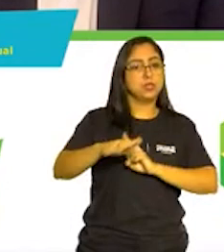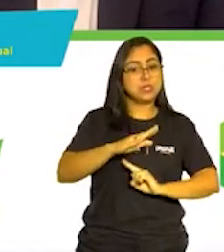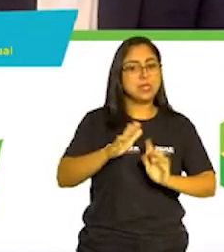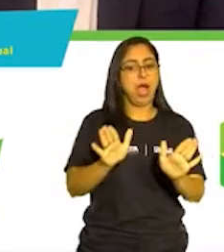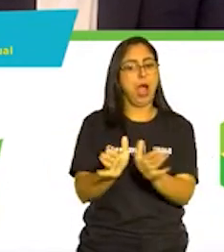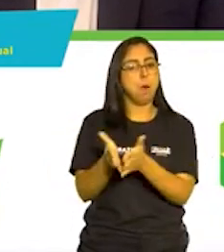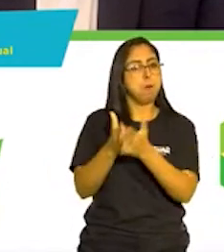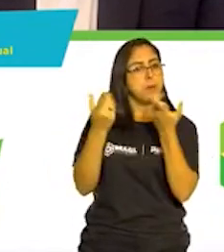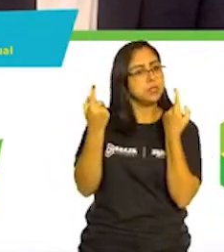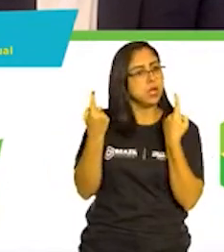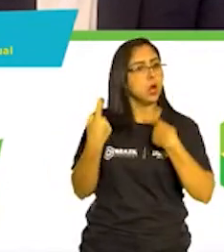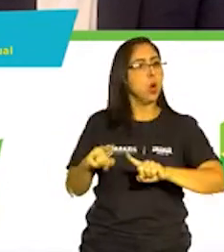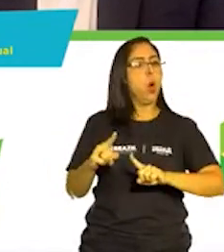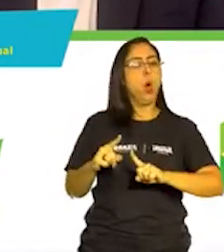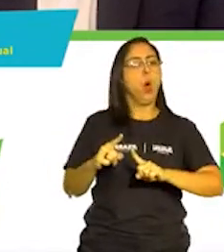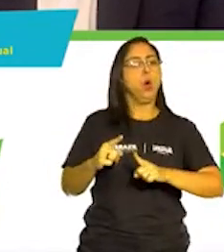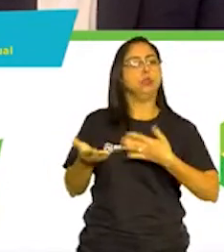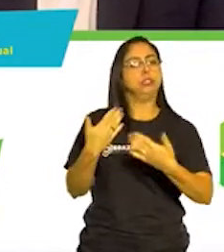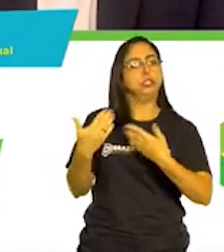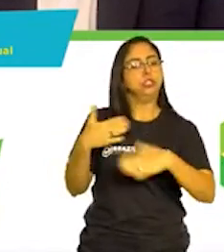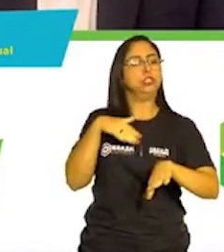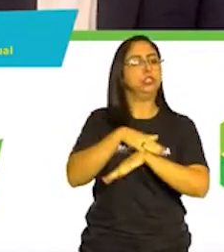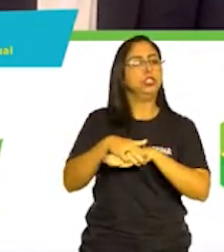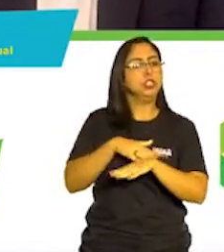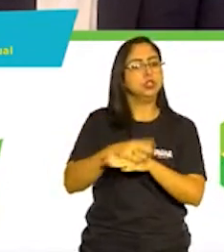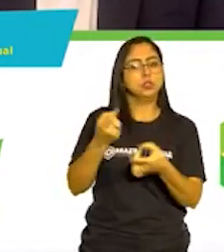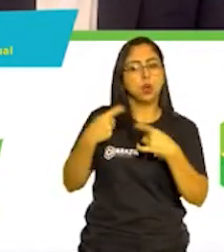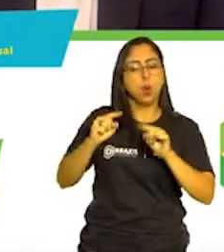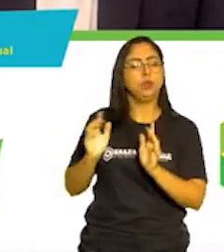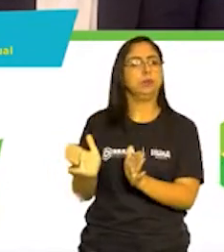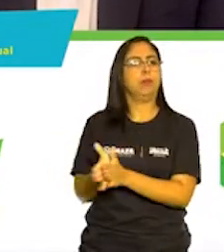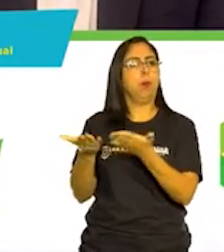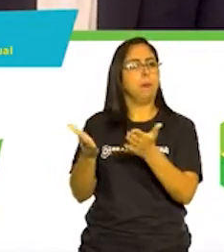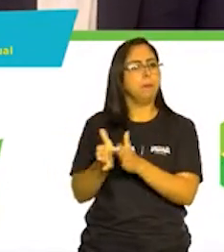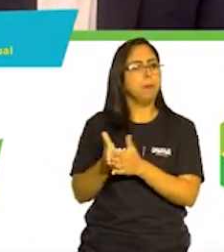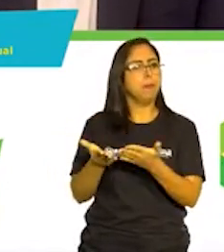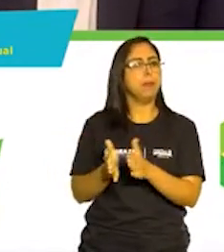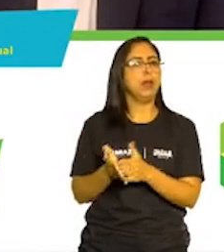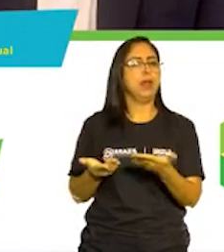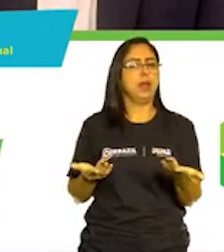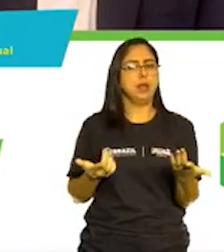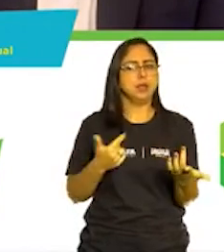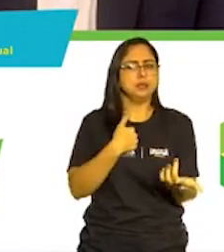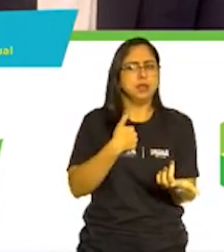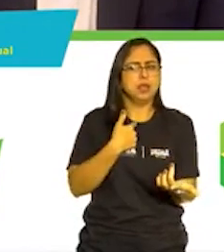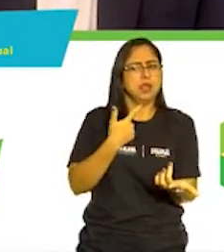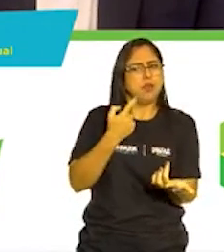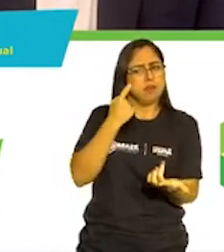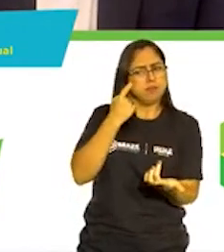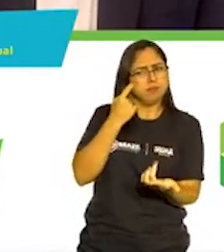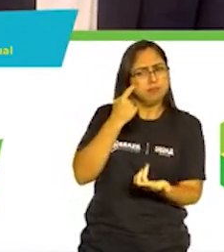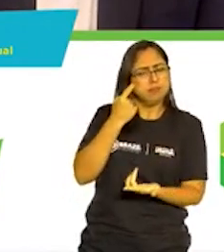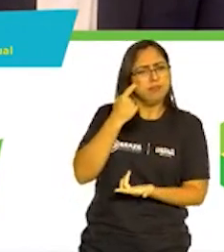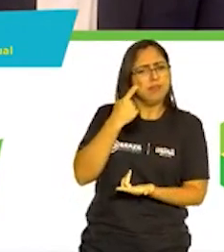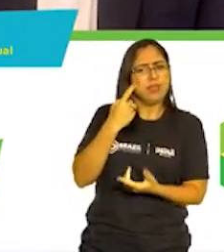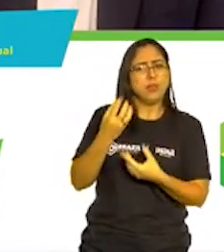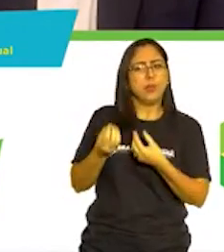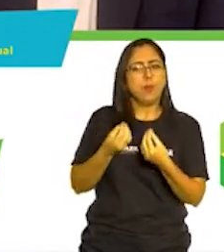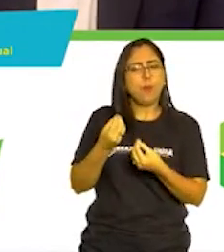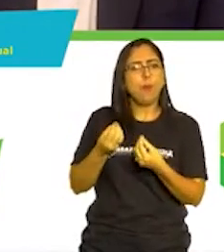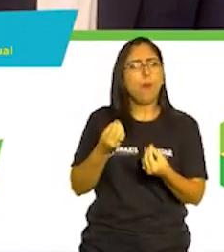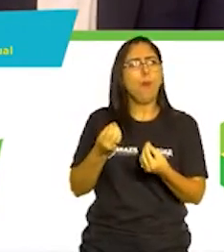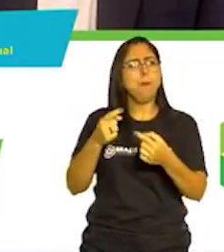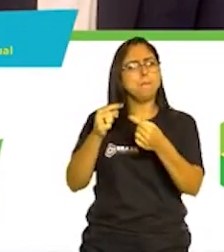discussões sobre desigualdade e pobreza, tudo isso foi ficando de lado. E eu acho assim, muito sintomático em todas as ineficiências, por exemplo,